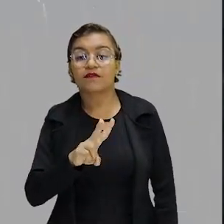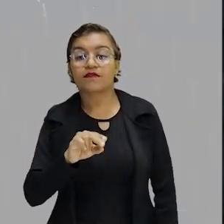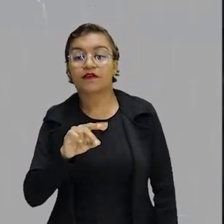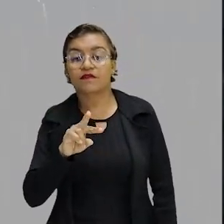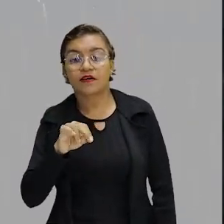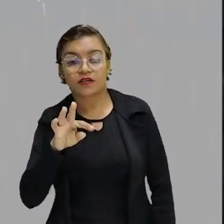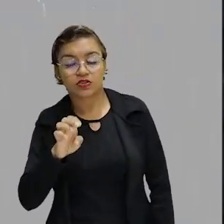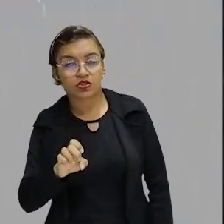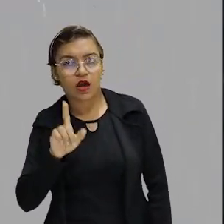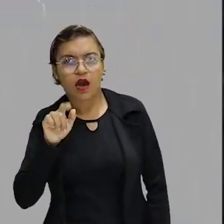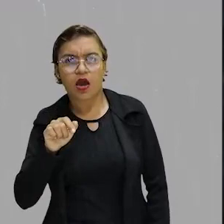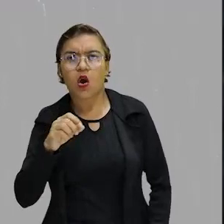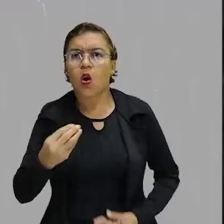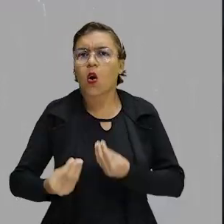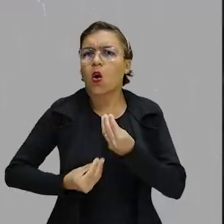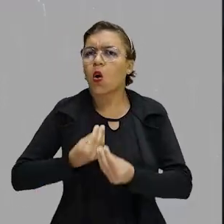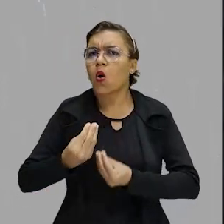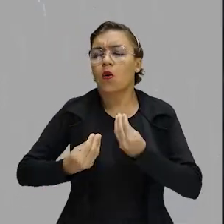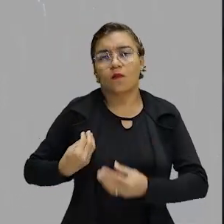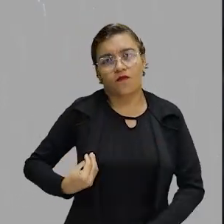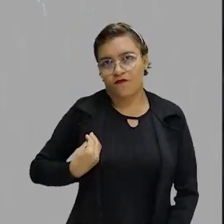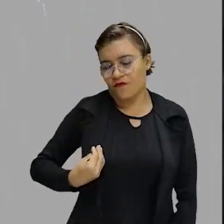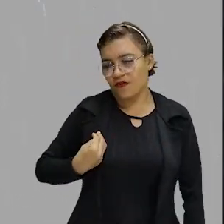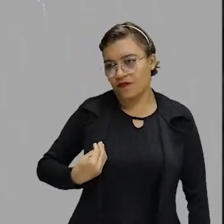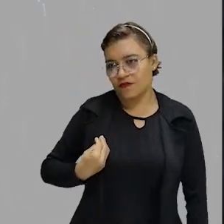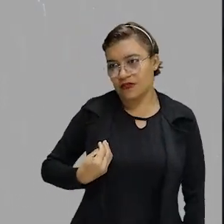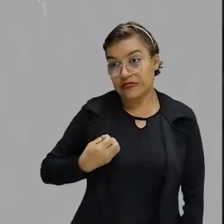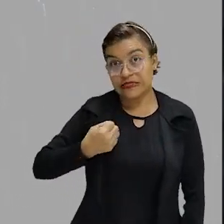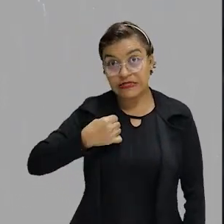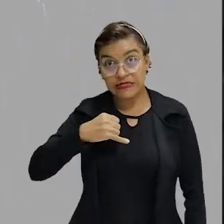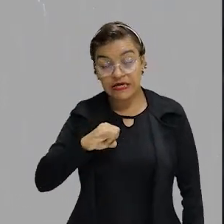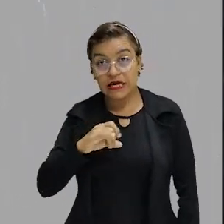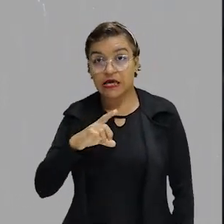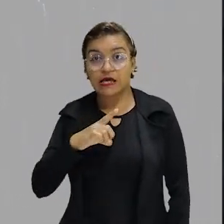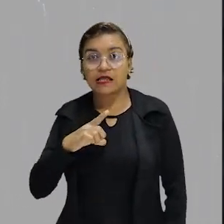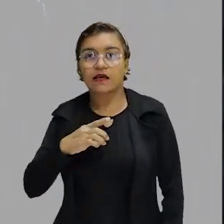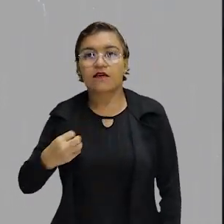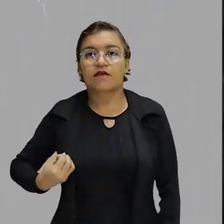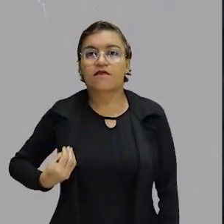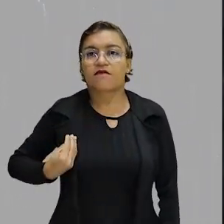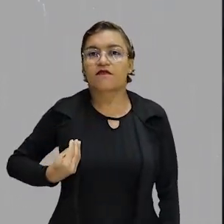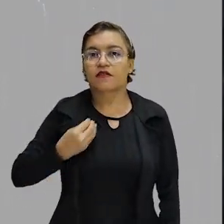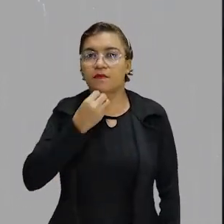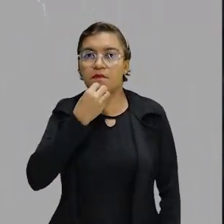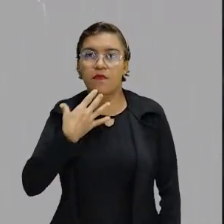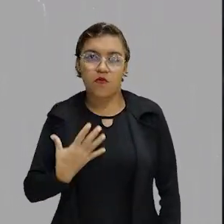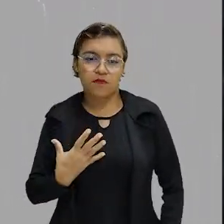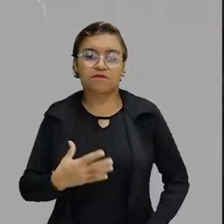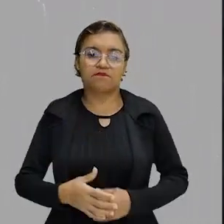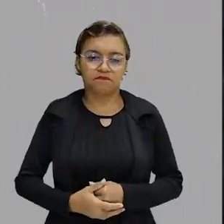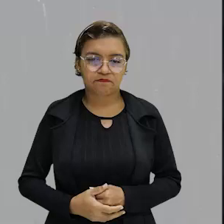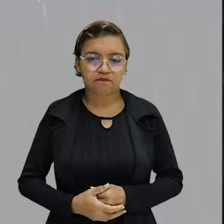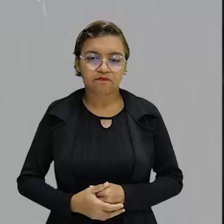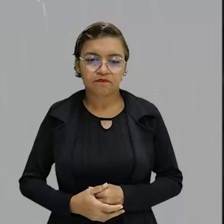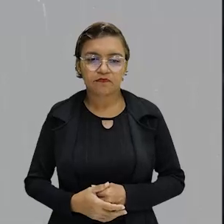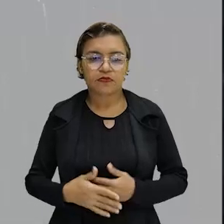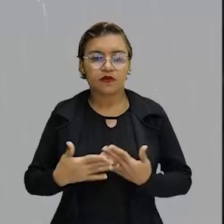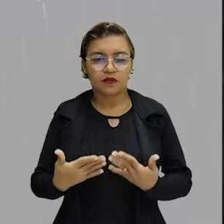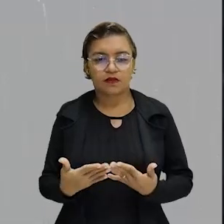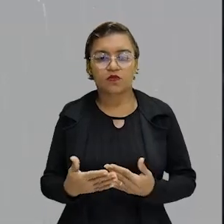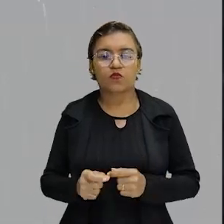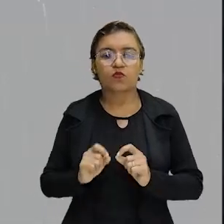ali, condições inadequadas. Não estão vivendo, estão apenas sobrevivendo. Qual das palavras